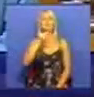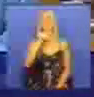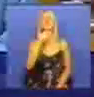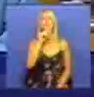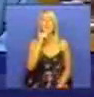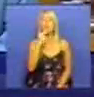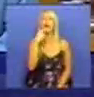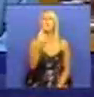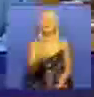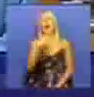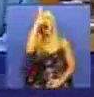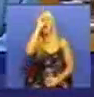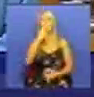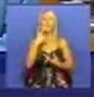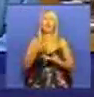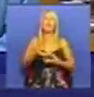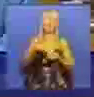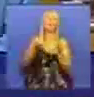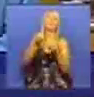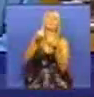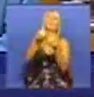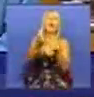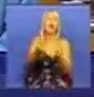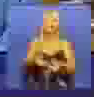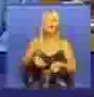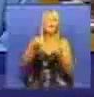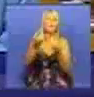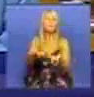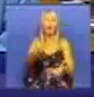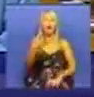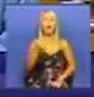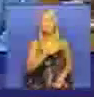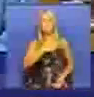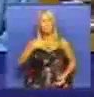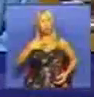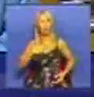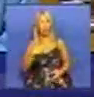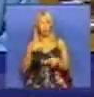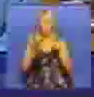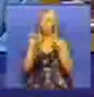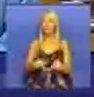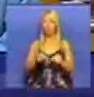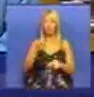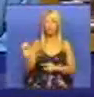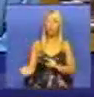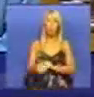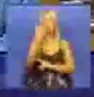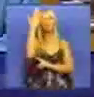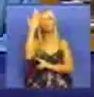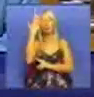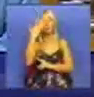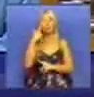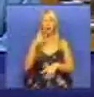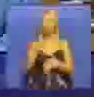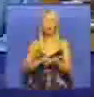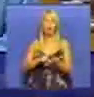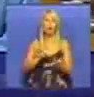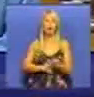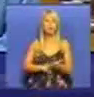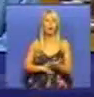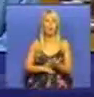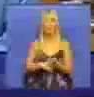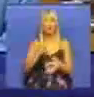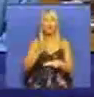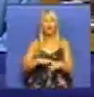uma dádiva ao patronato, citei. Este foi, aliás, o principal motivo para as